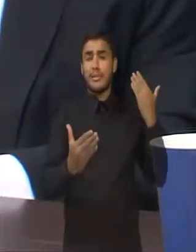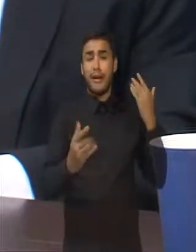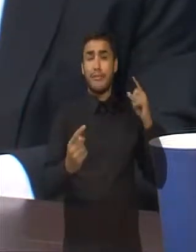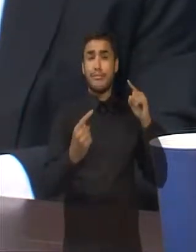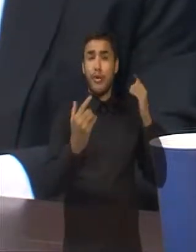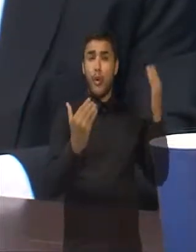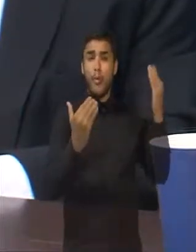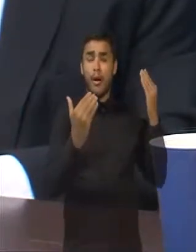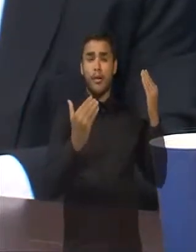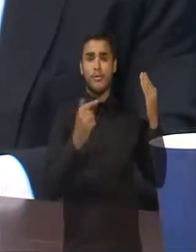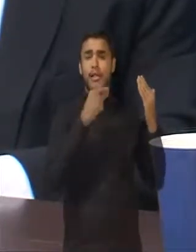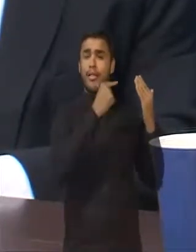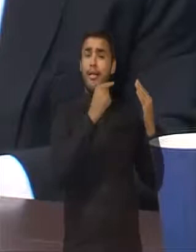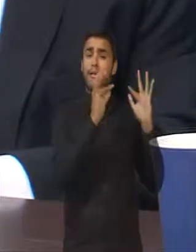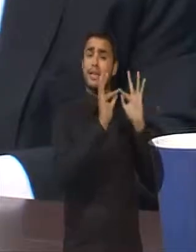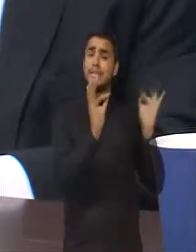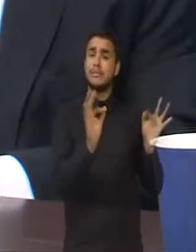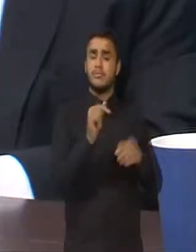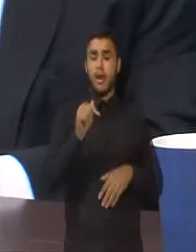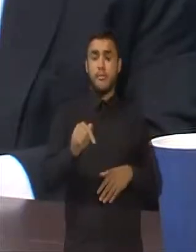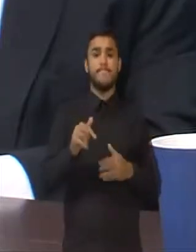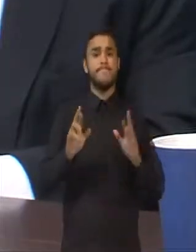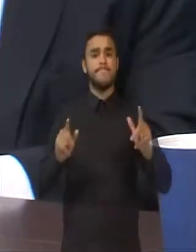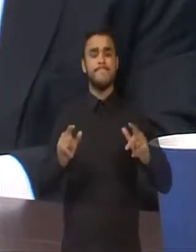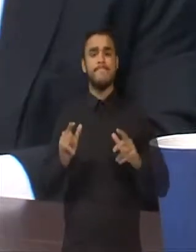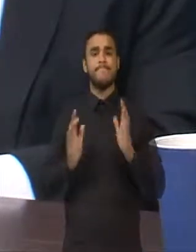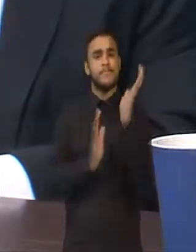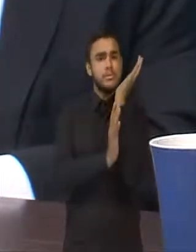e ao alcance de quem decidia. Né?